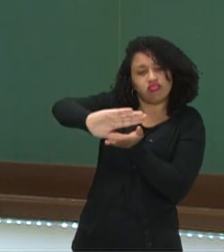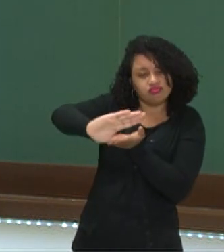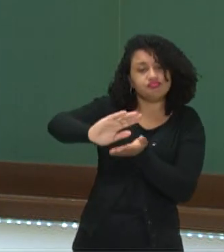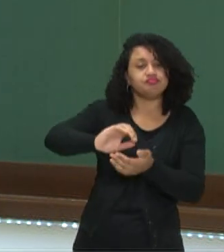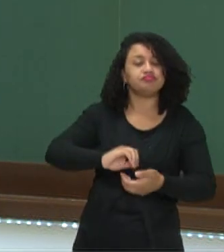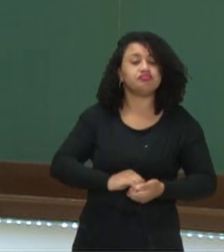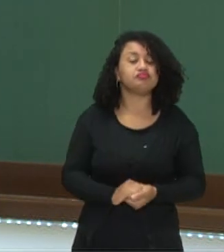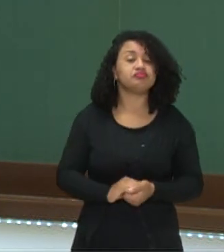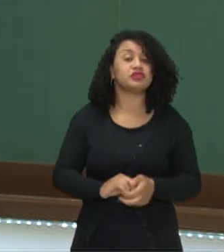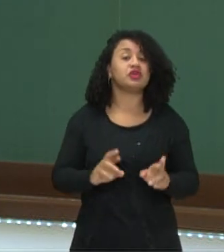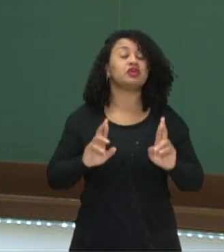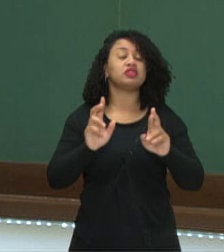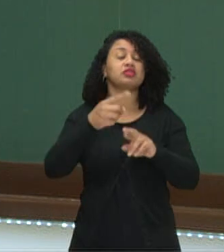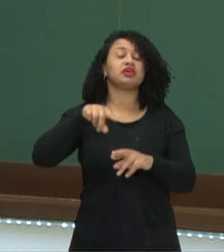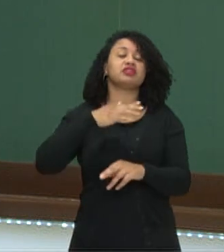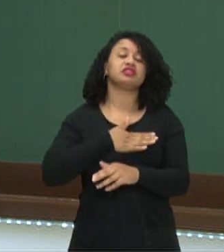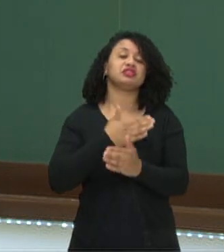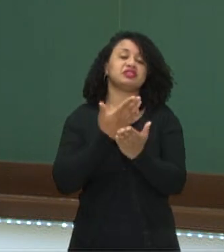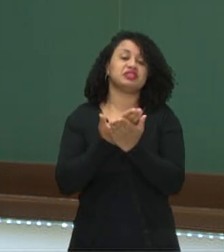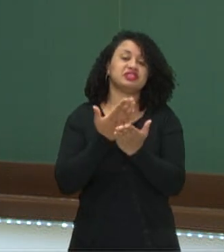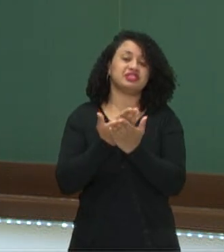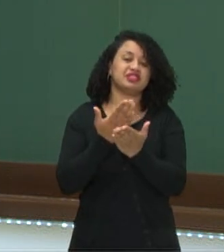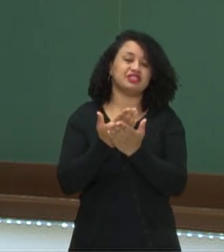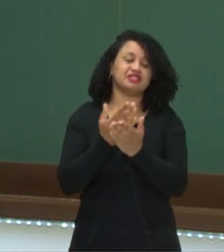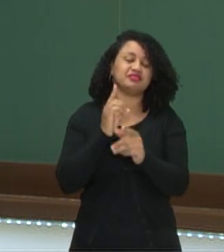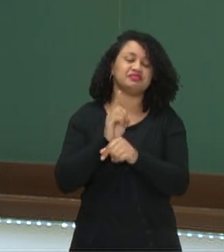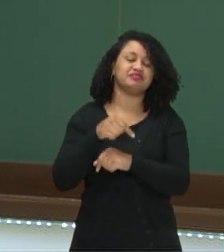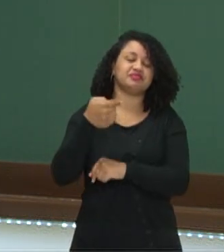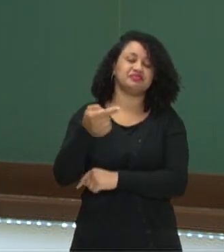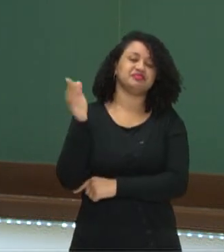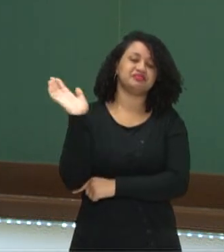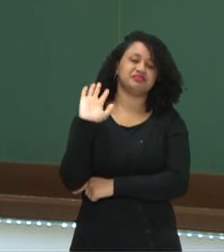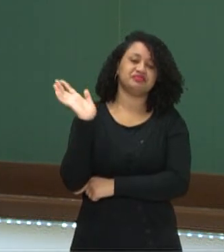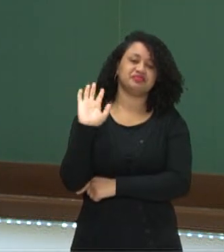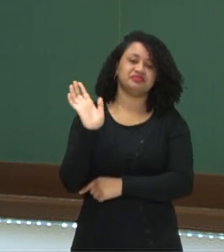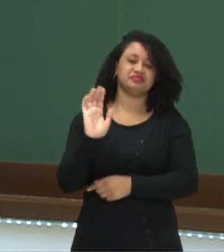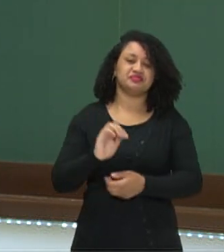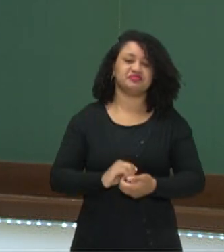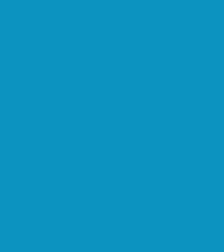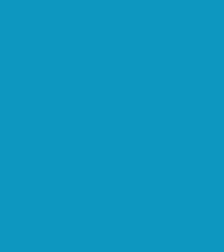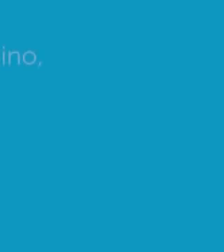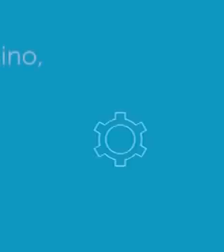Eu espero que vocês tenham gostado dessa aula, e até breve, meus queridos!